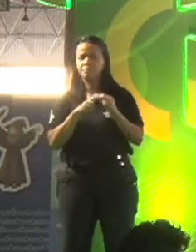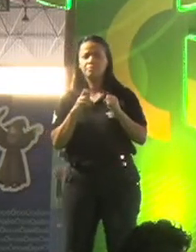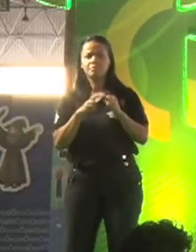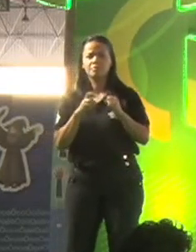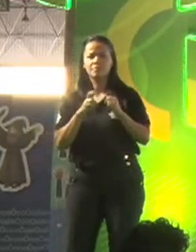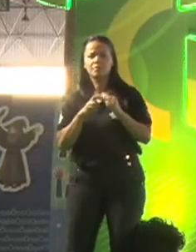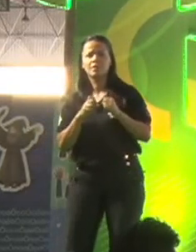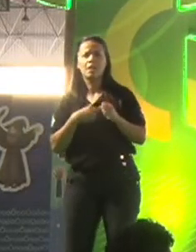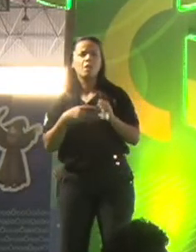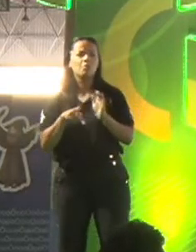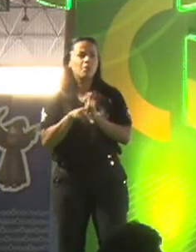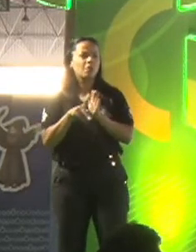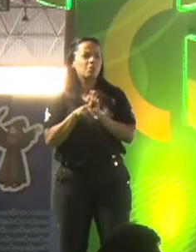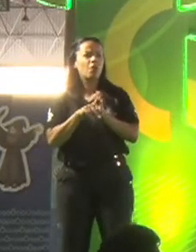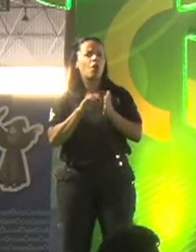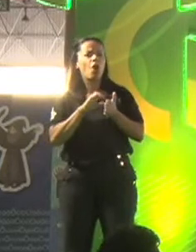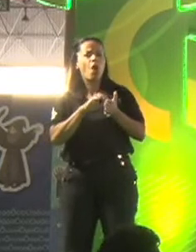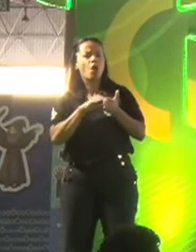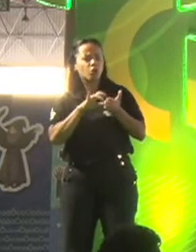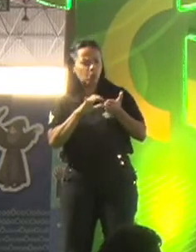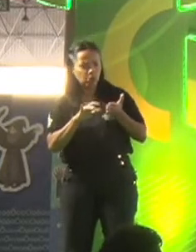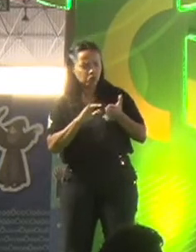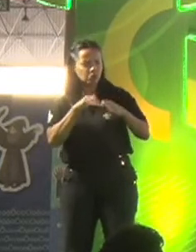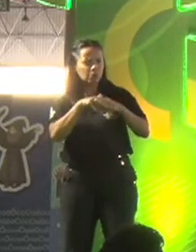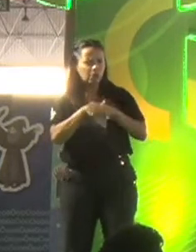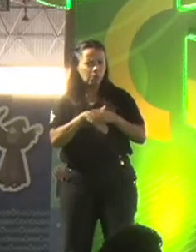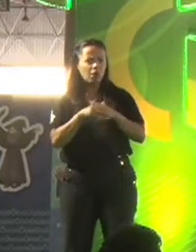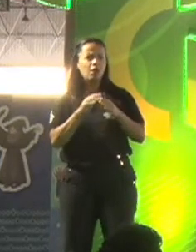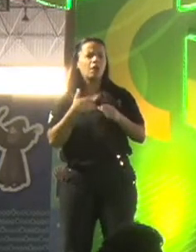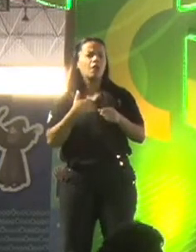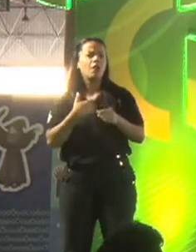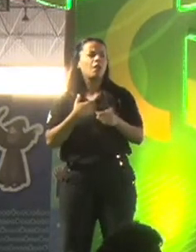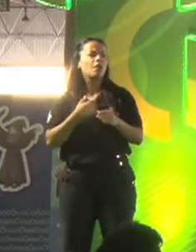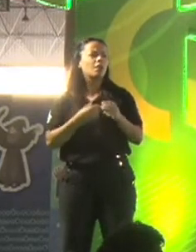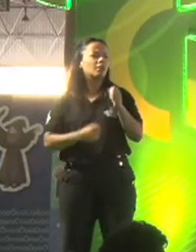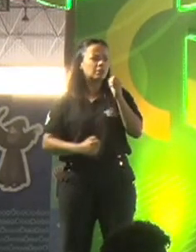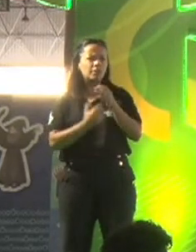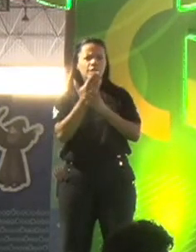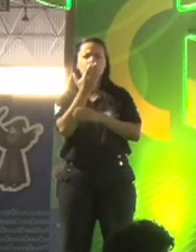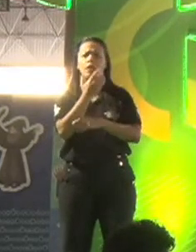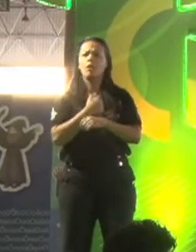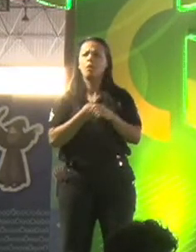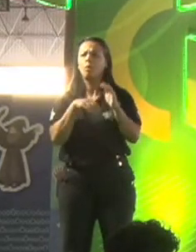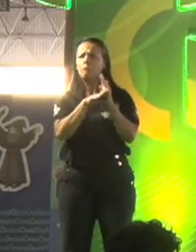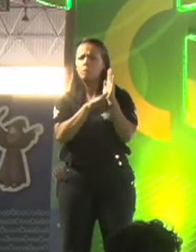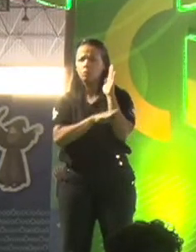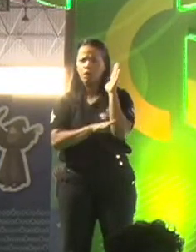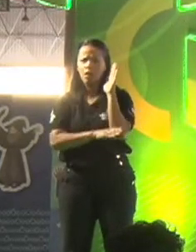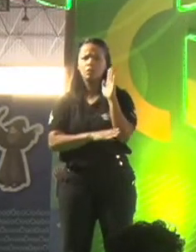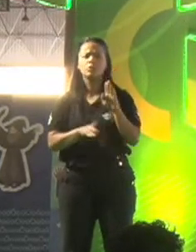quanto aquele que tipo cara eu tô querendo fazer uma dieta monta e um plano de dieta para mim